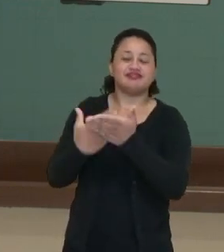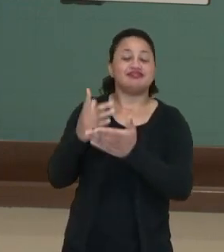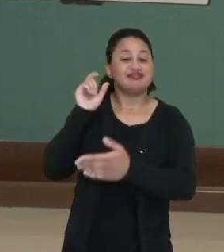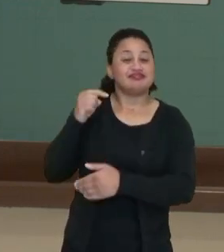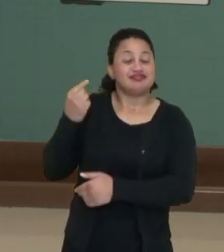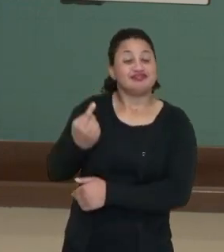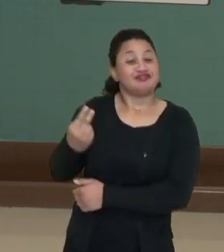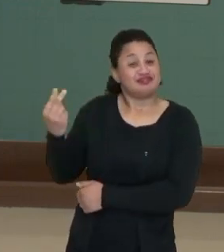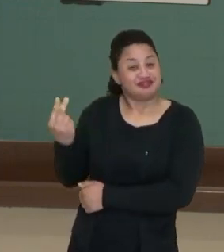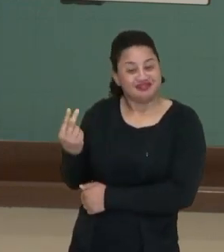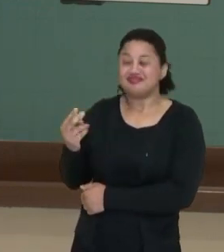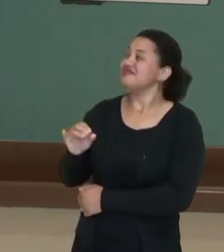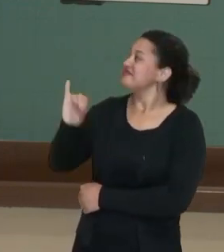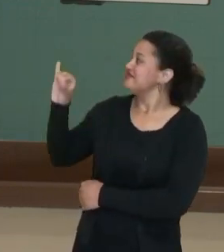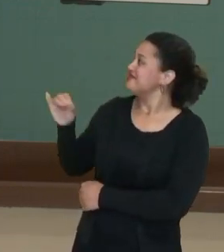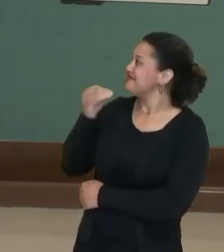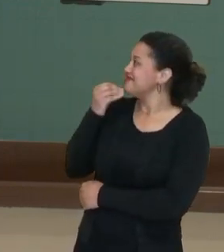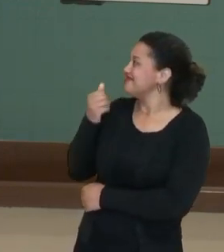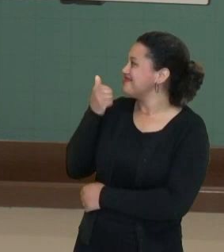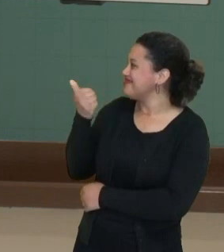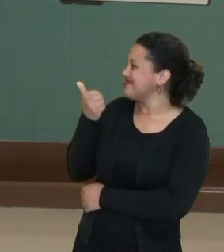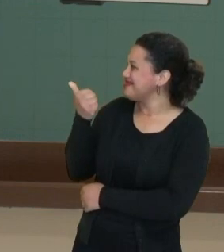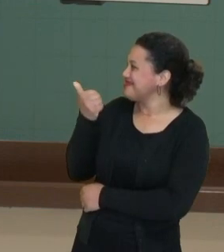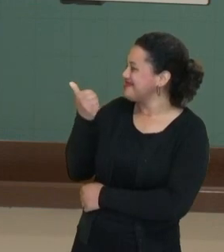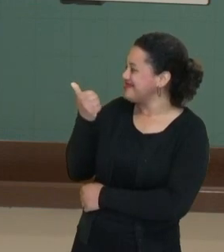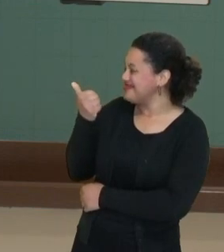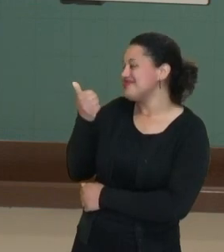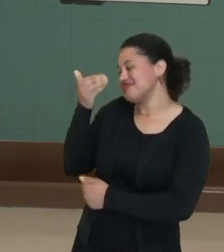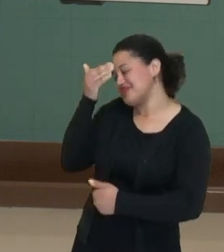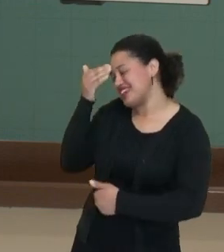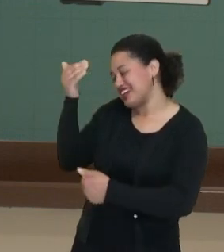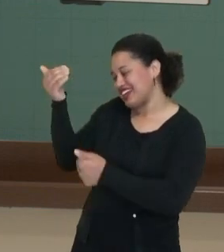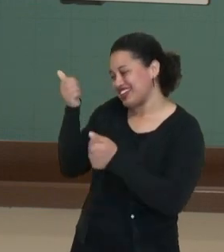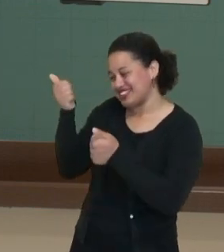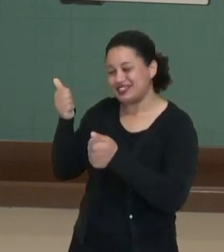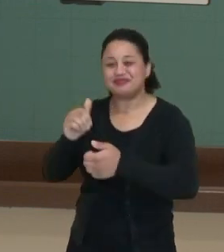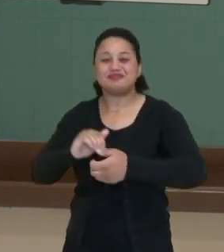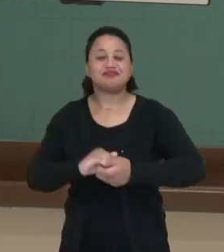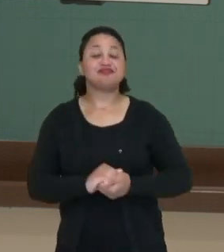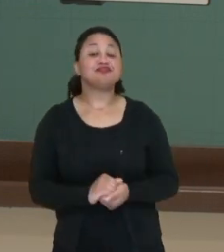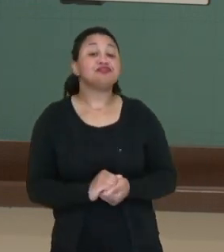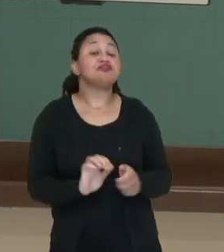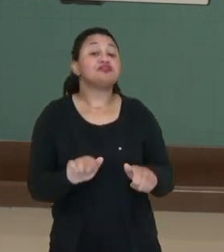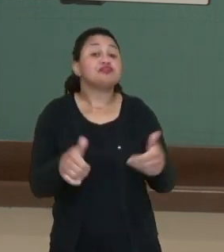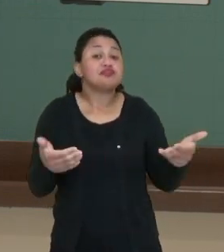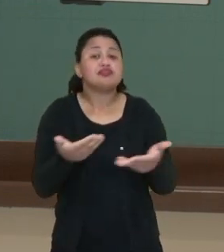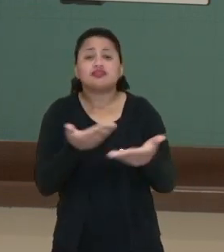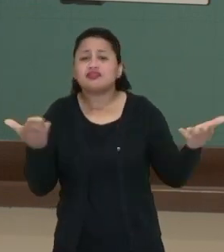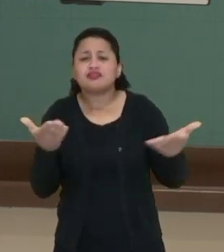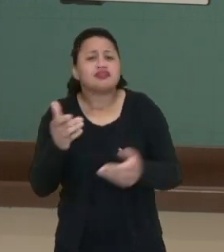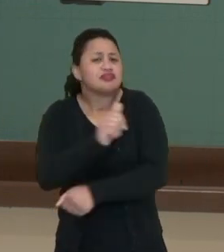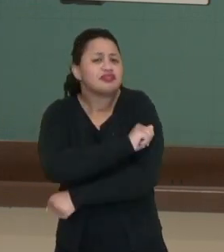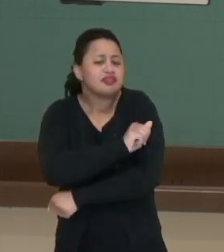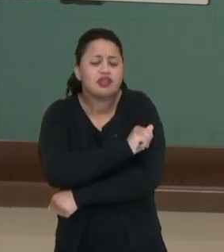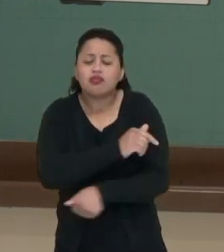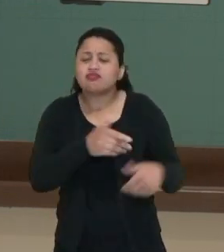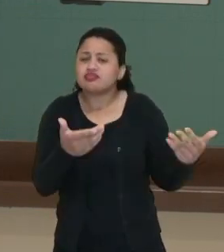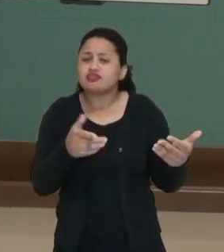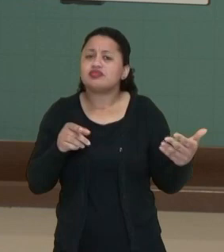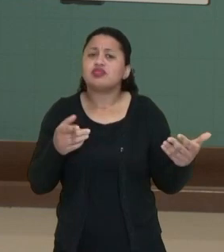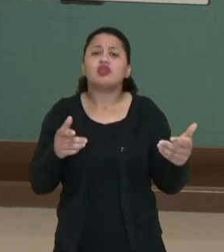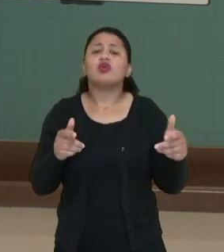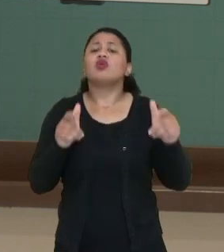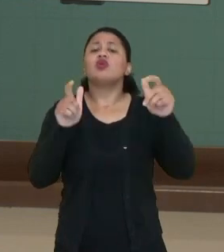está conosco. Olá, Jéssica, que bom tê-la aqui conosco, viu? Seja muito bem-vinda, querida. Queridos alunos, e aí, como que você está aí no